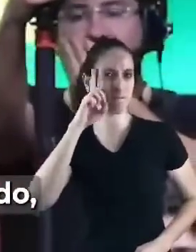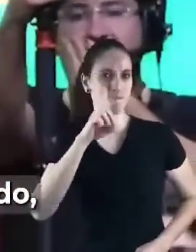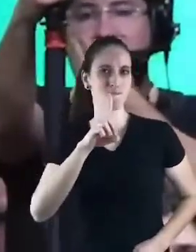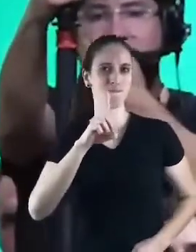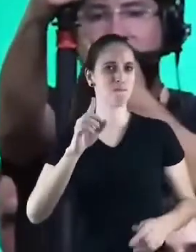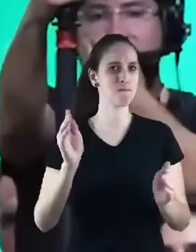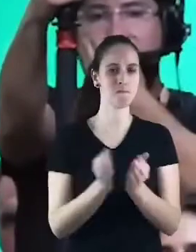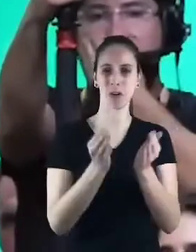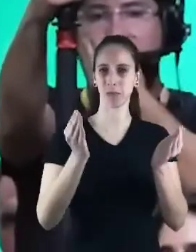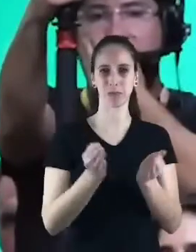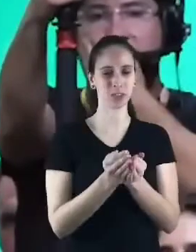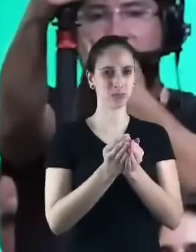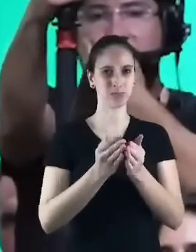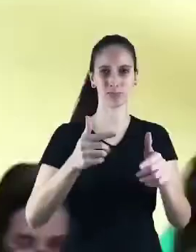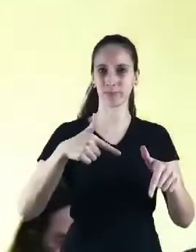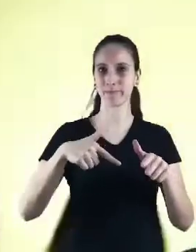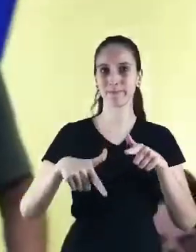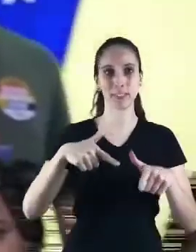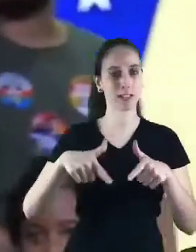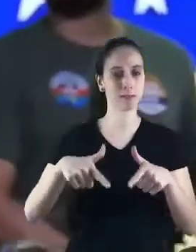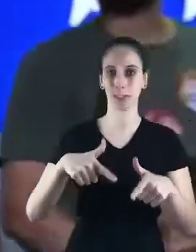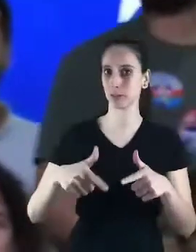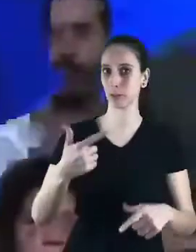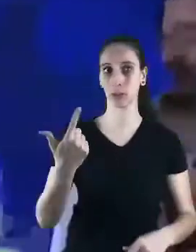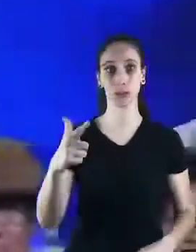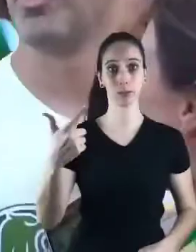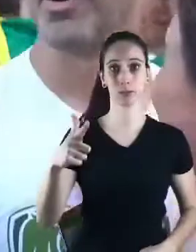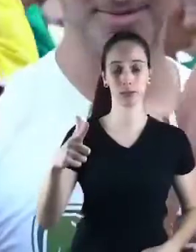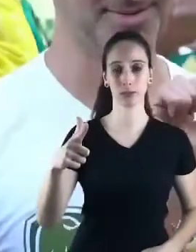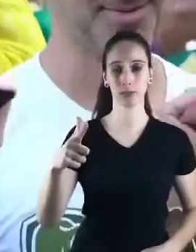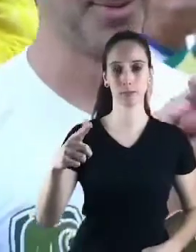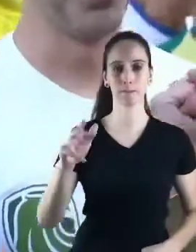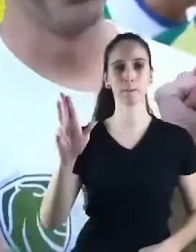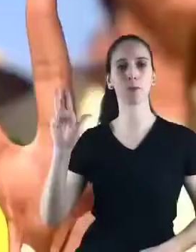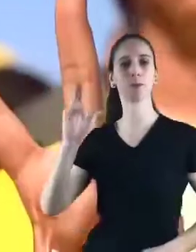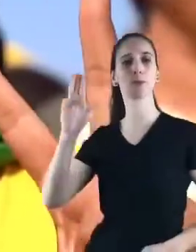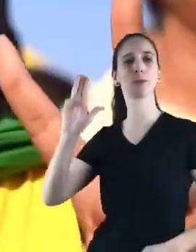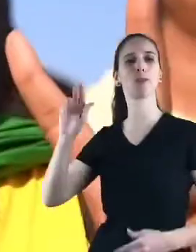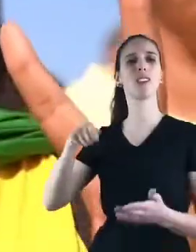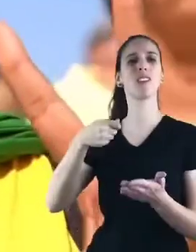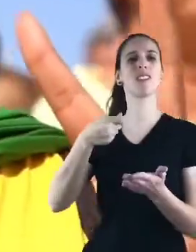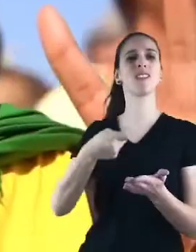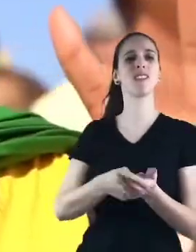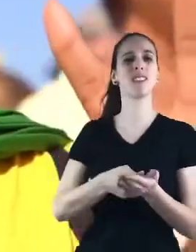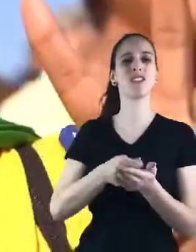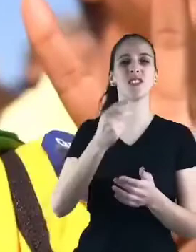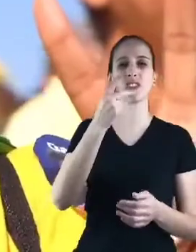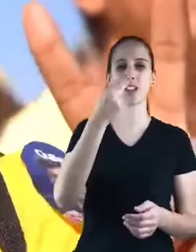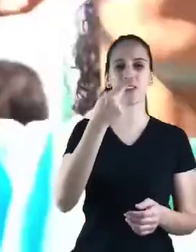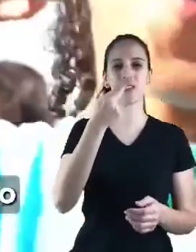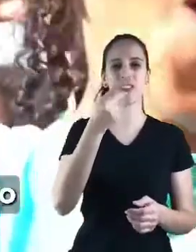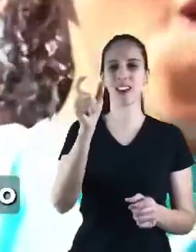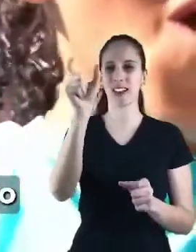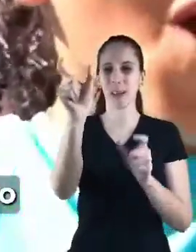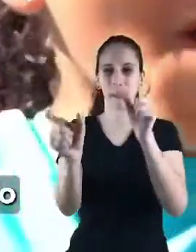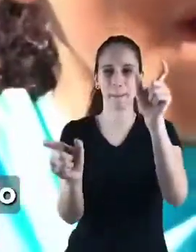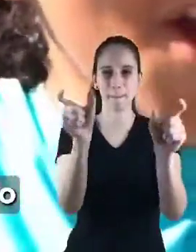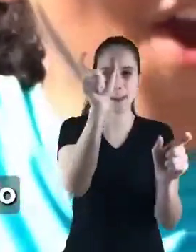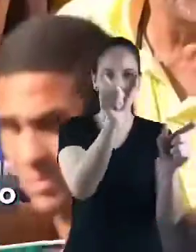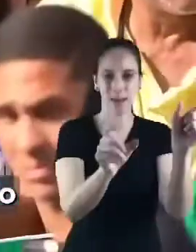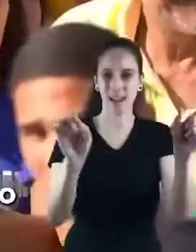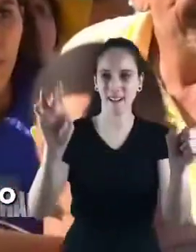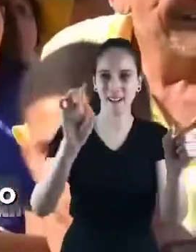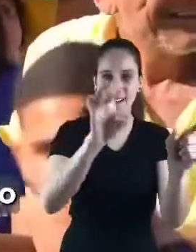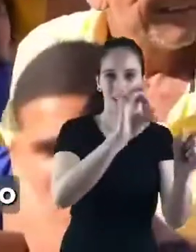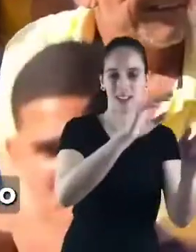pardo, não tinha pobre, não tinha trabalhador. Lula insiste em colocar em um lugar diminuído qualquer